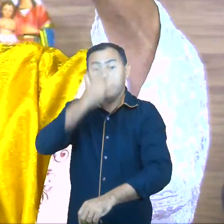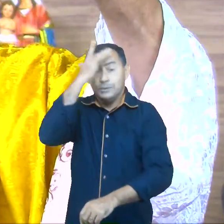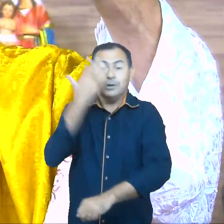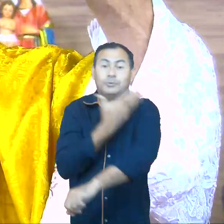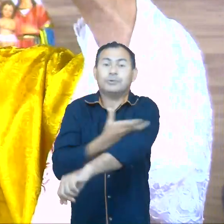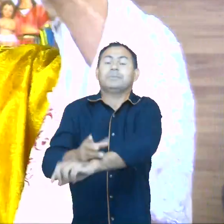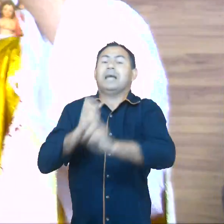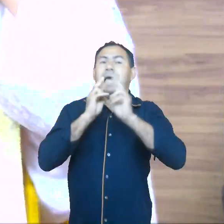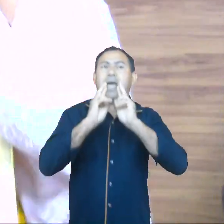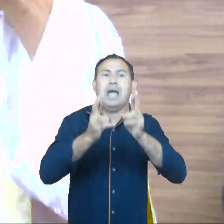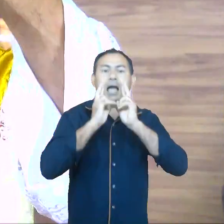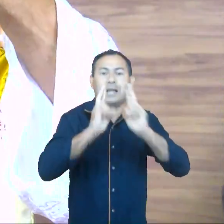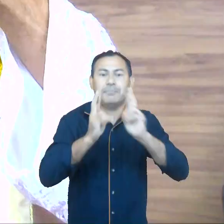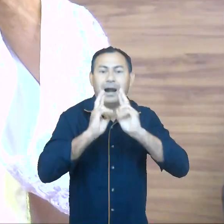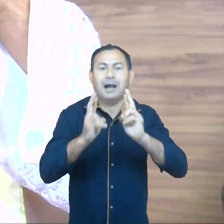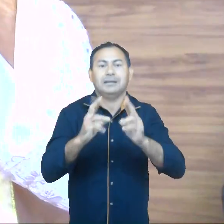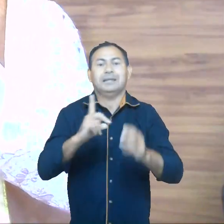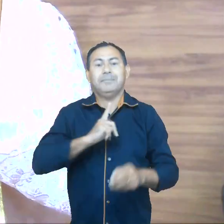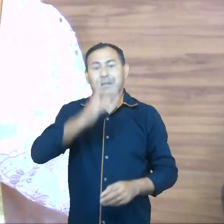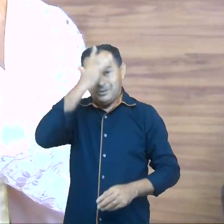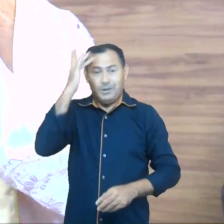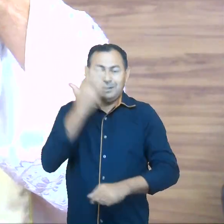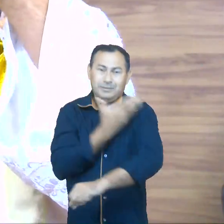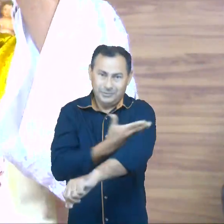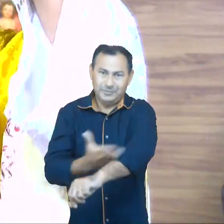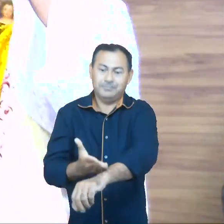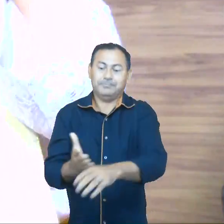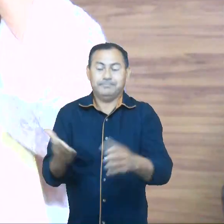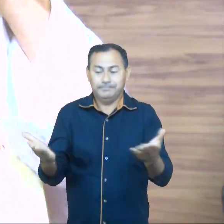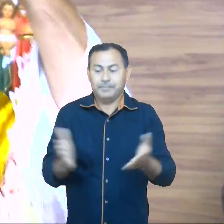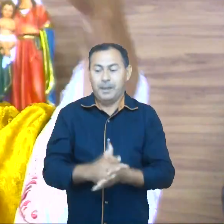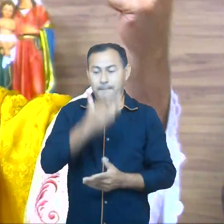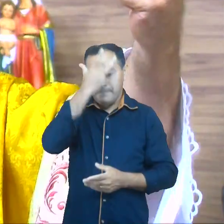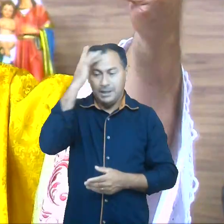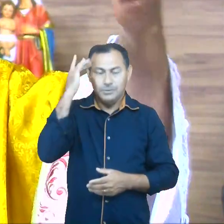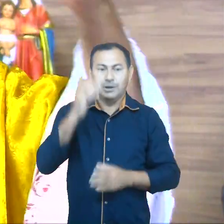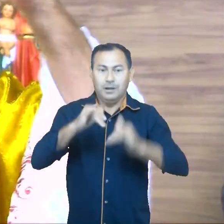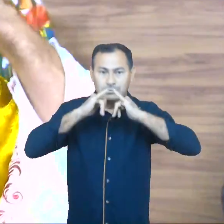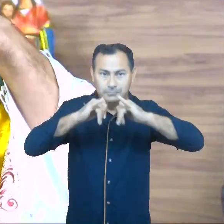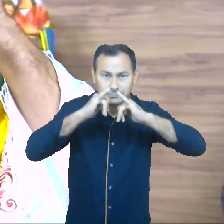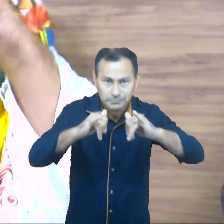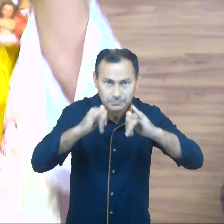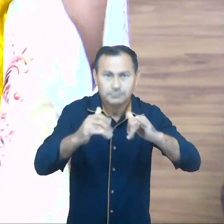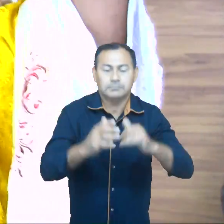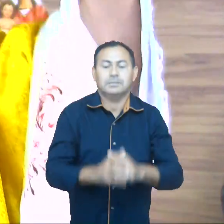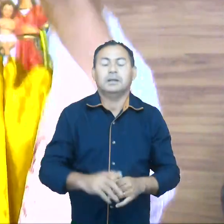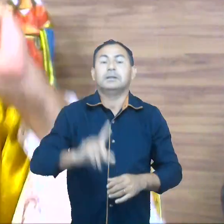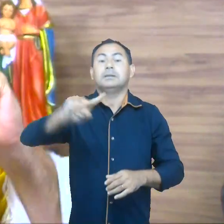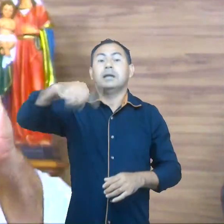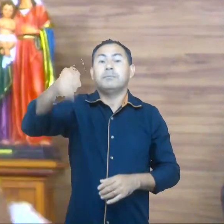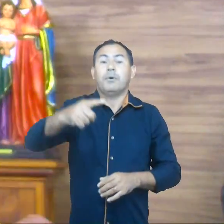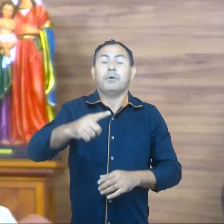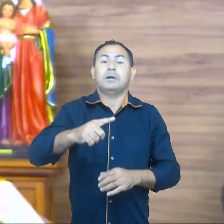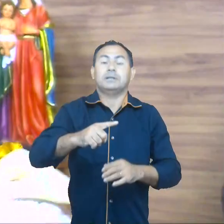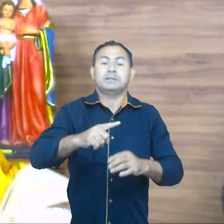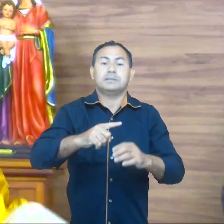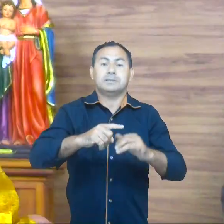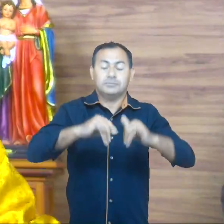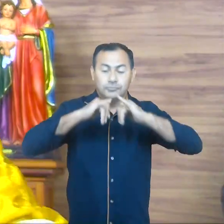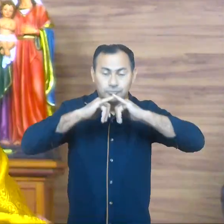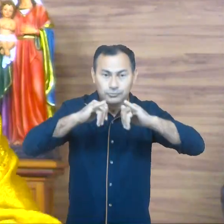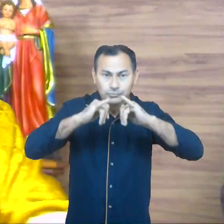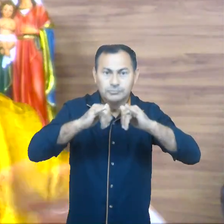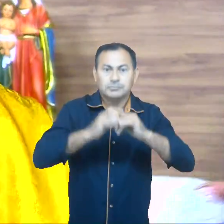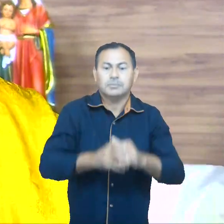criticar, de reclamar. Então a pessoa que está pregando, e depois que pregou, passa o